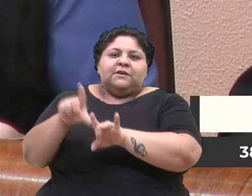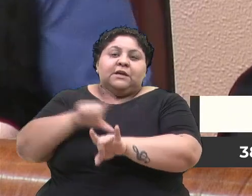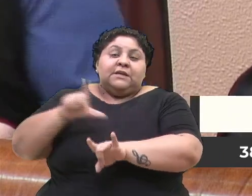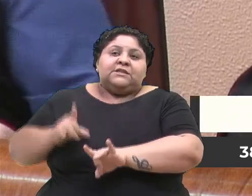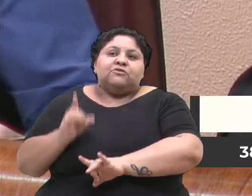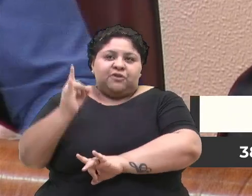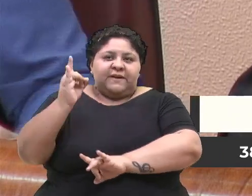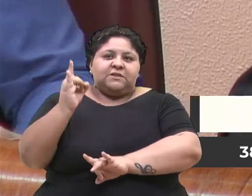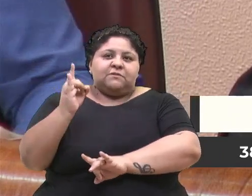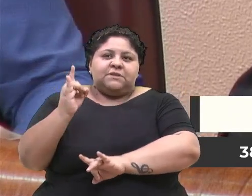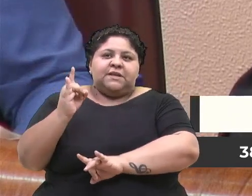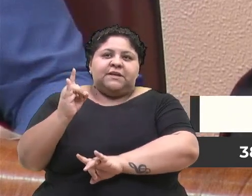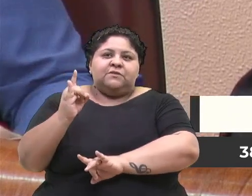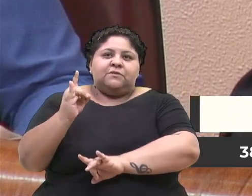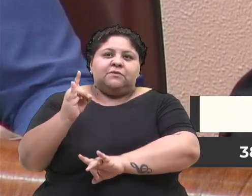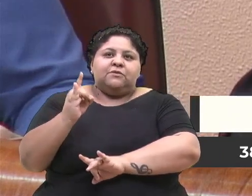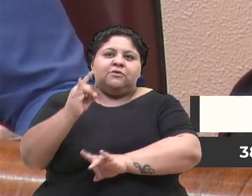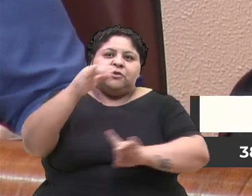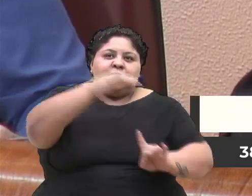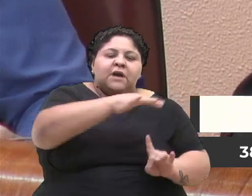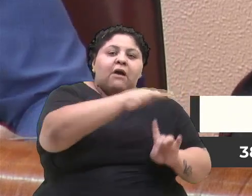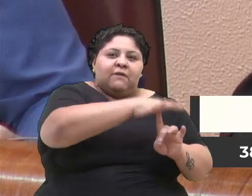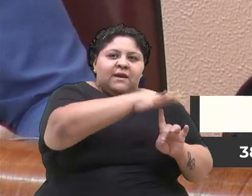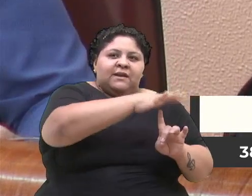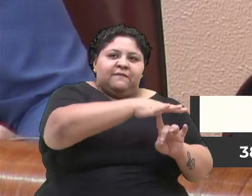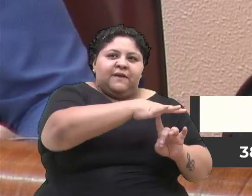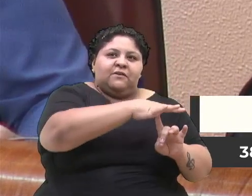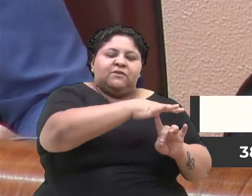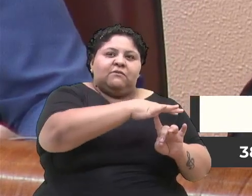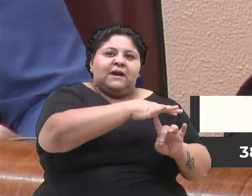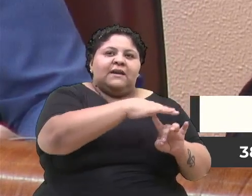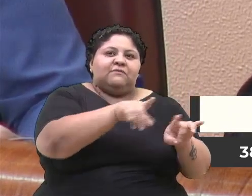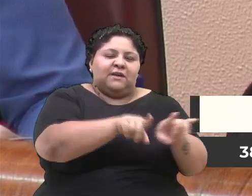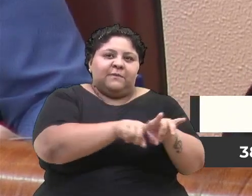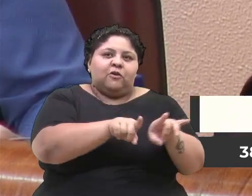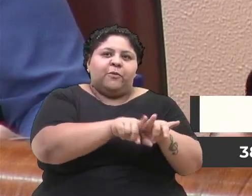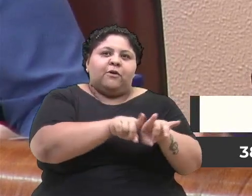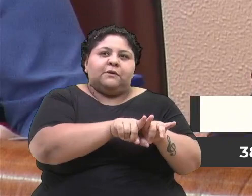última feira do ano, nesse domingo. A Maesa